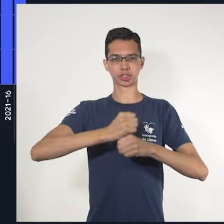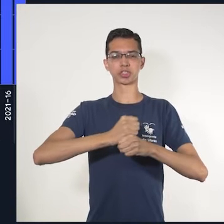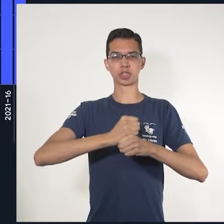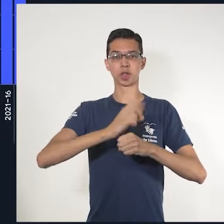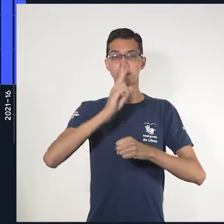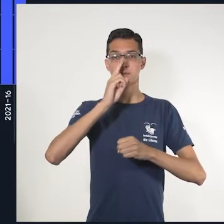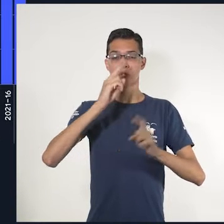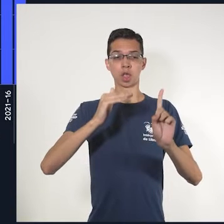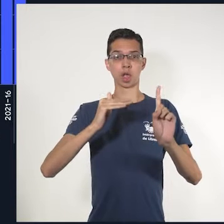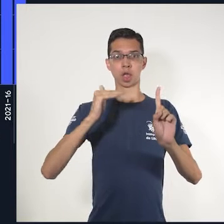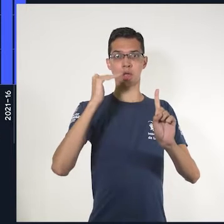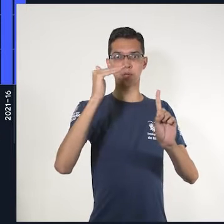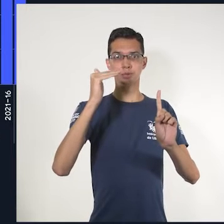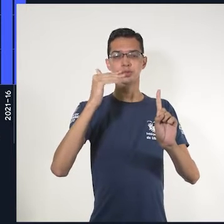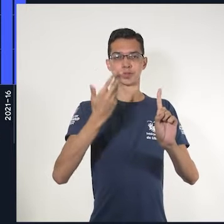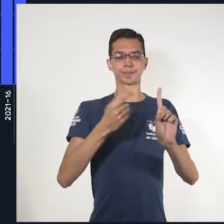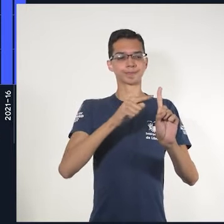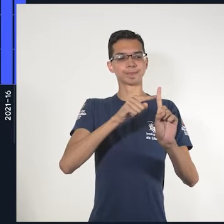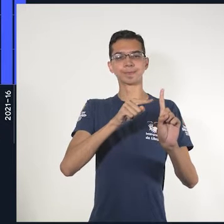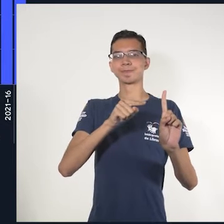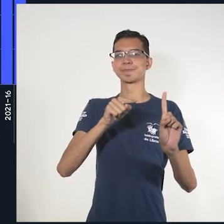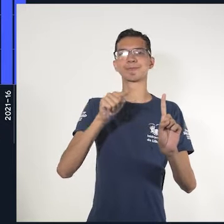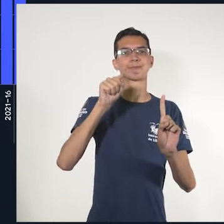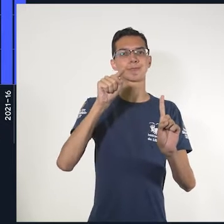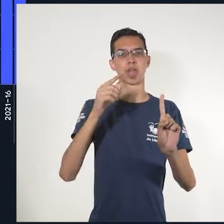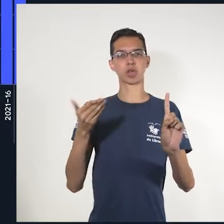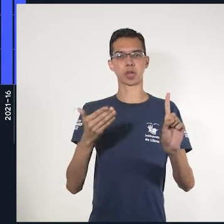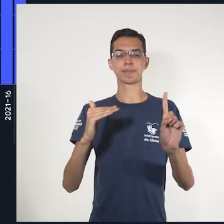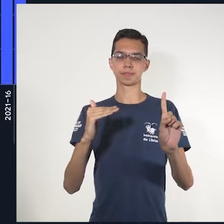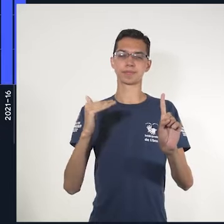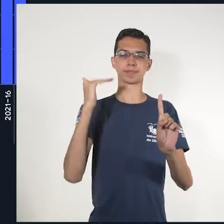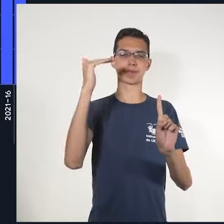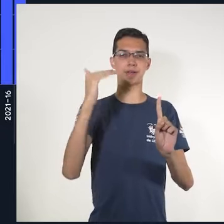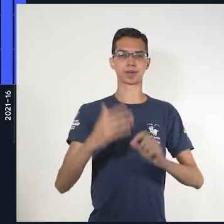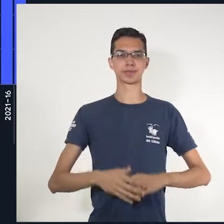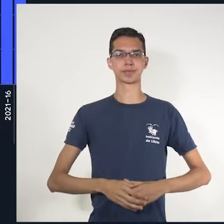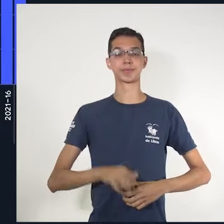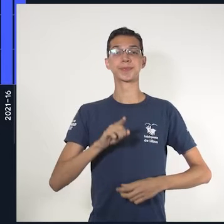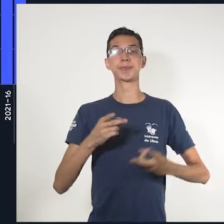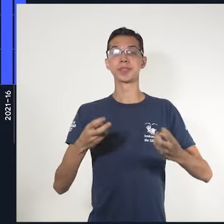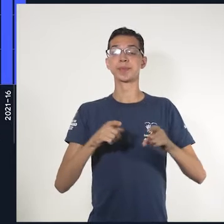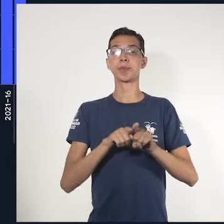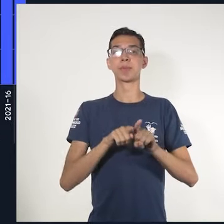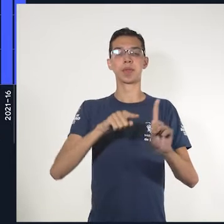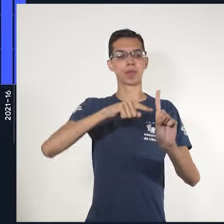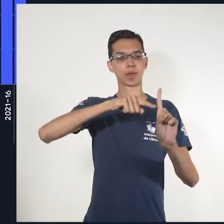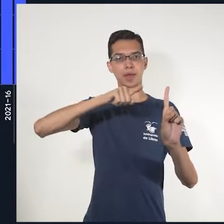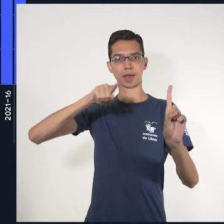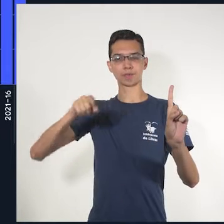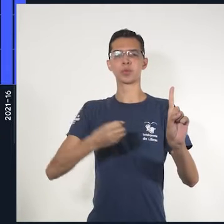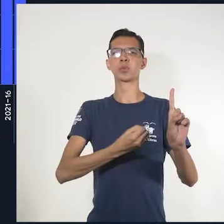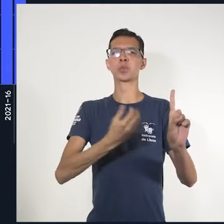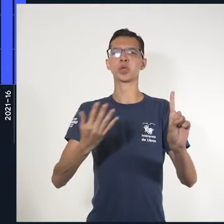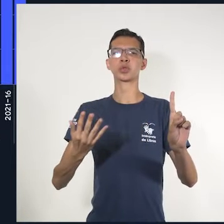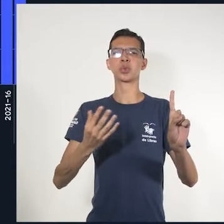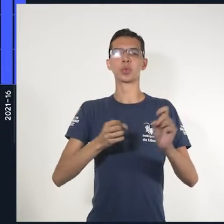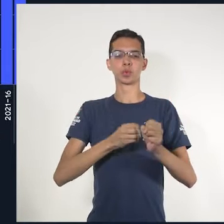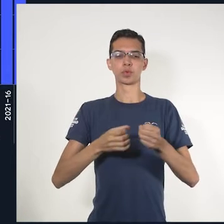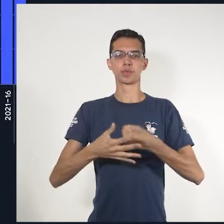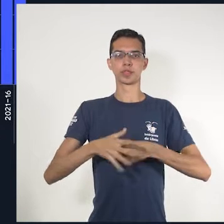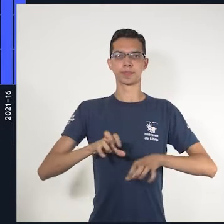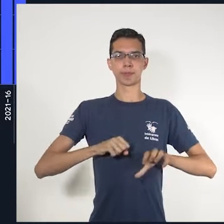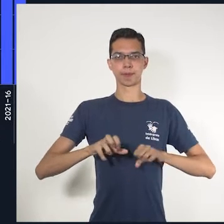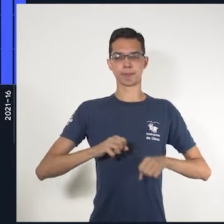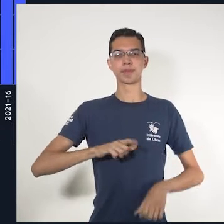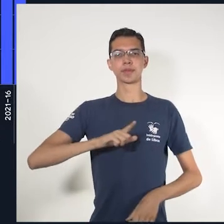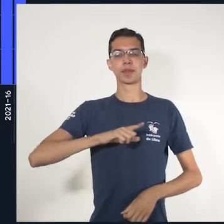próximo gráfico mostra exatamente a distribuição de casos confirmados de Covid-19, e aqui a gente pode